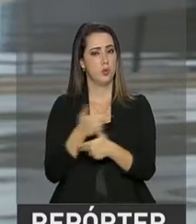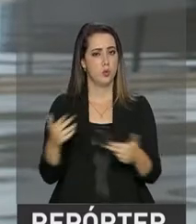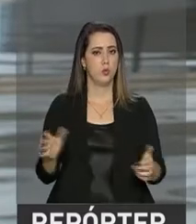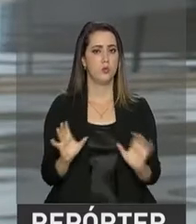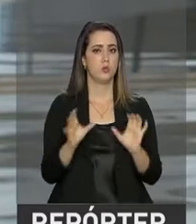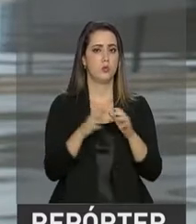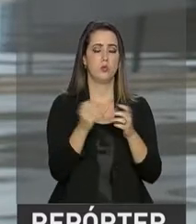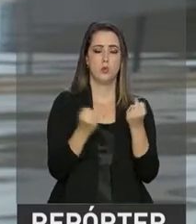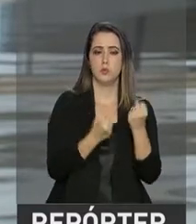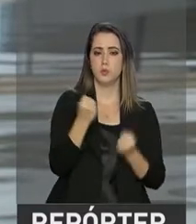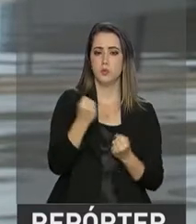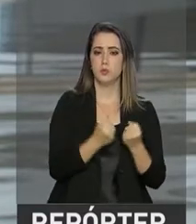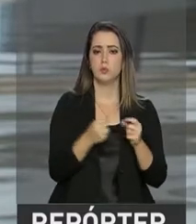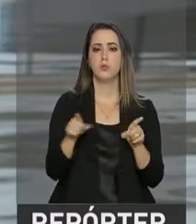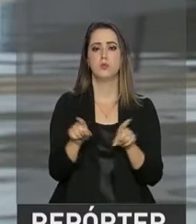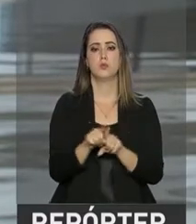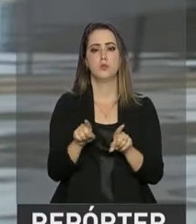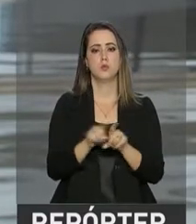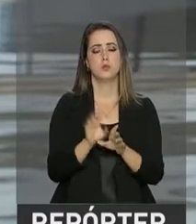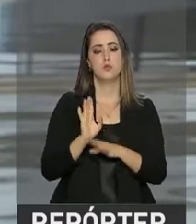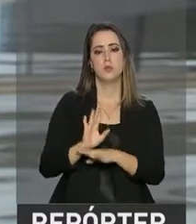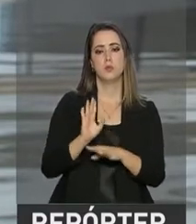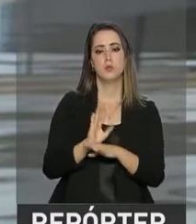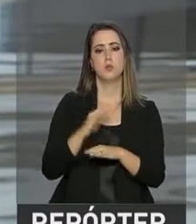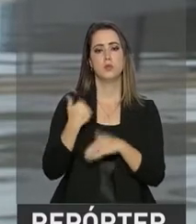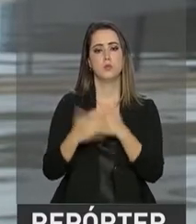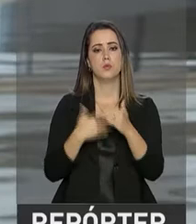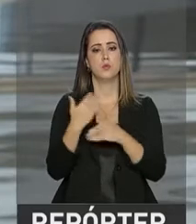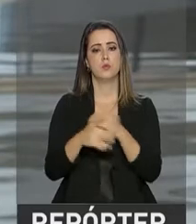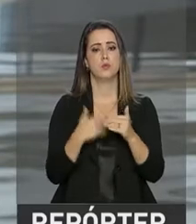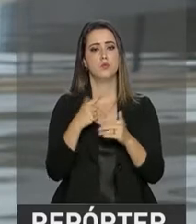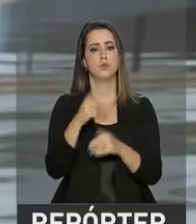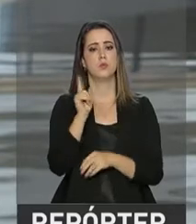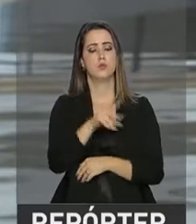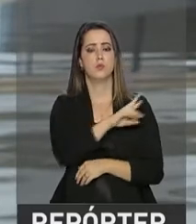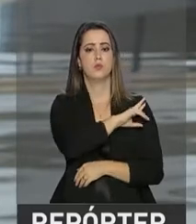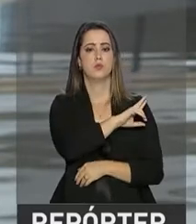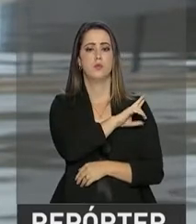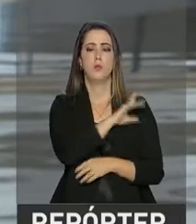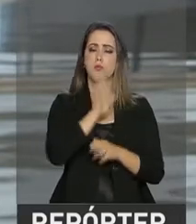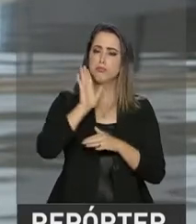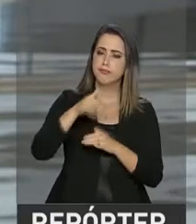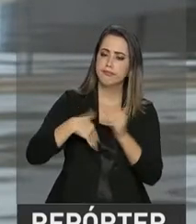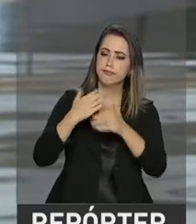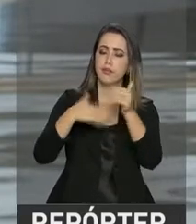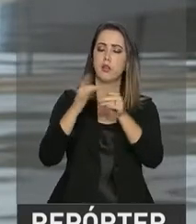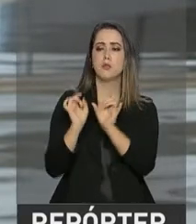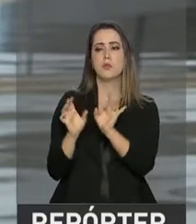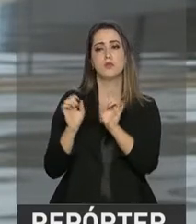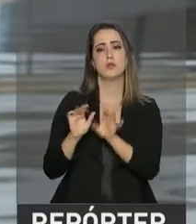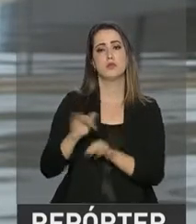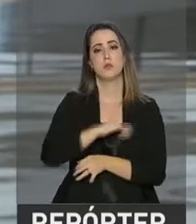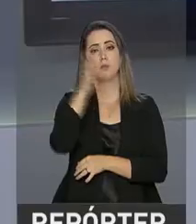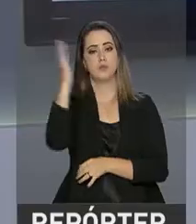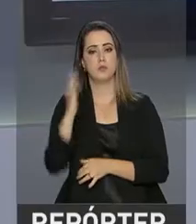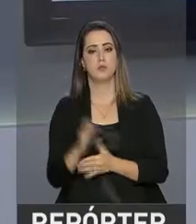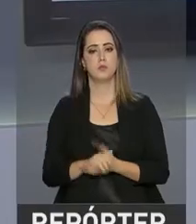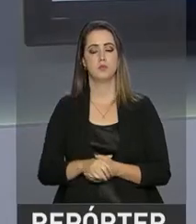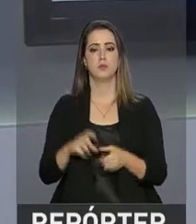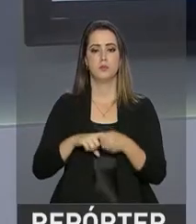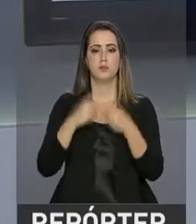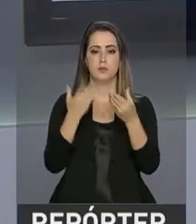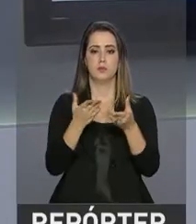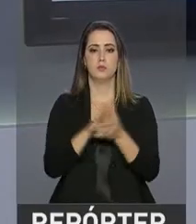setor automotivo, também ajudaram e foram responsáveis pelo crescimento das exportações. Eu volto com você, Ana